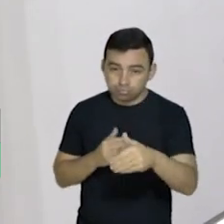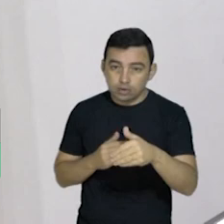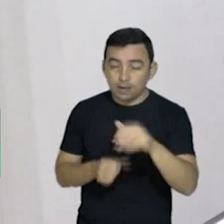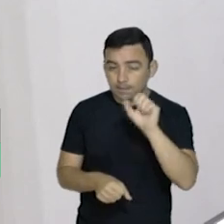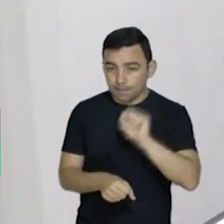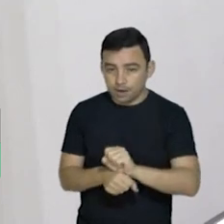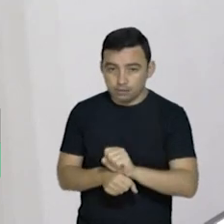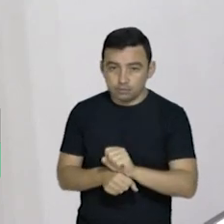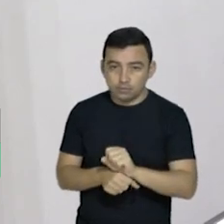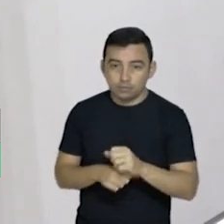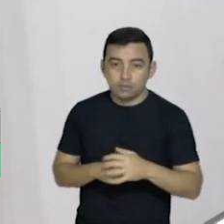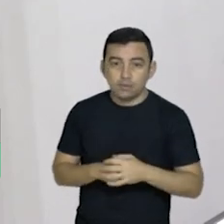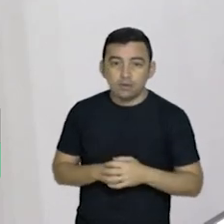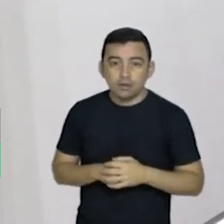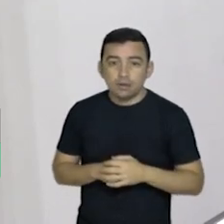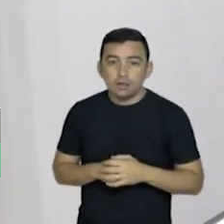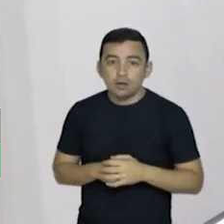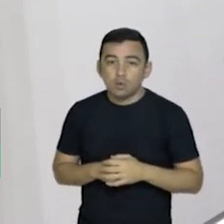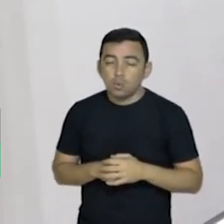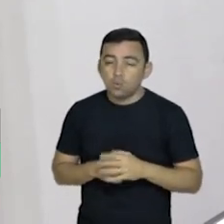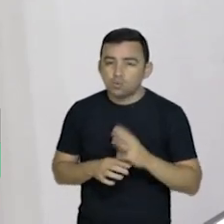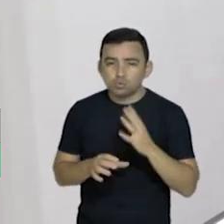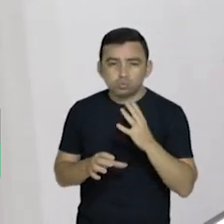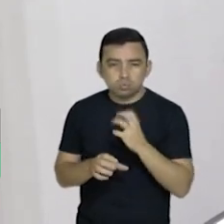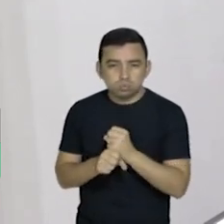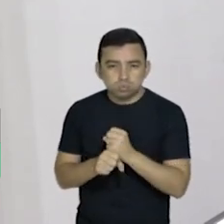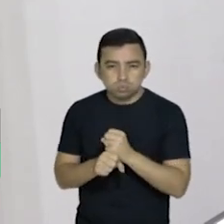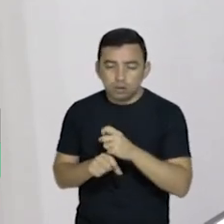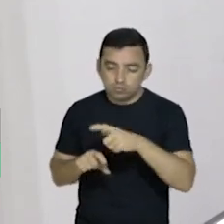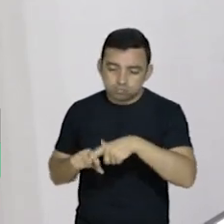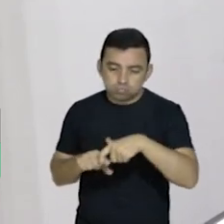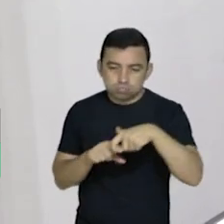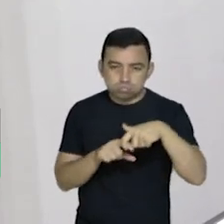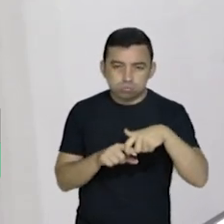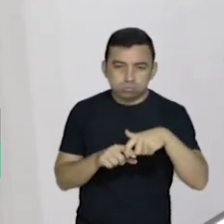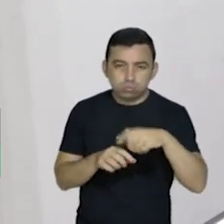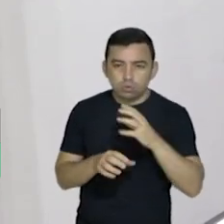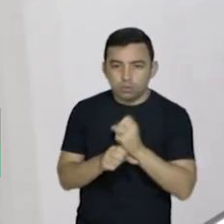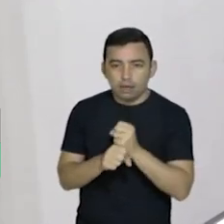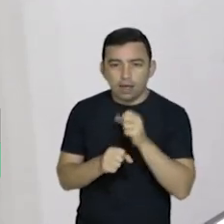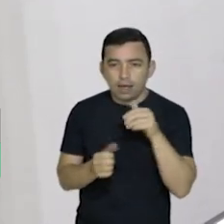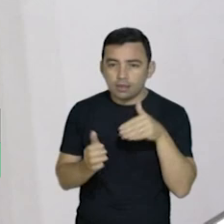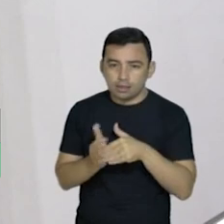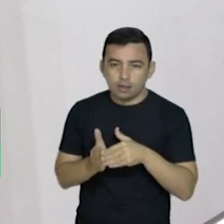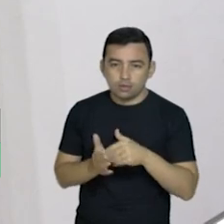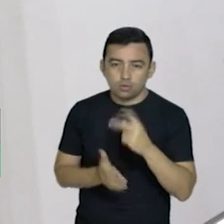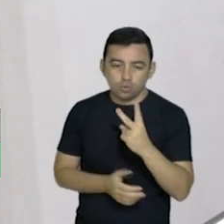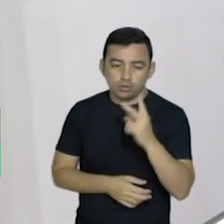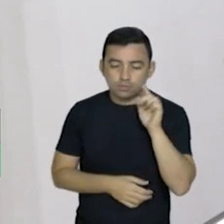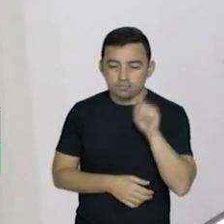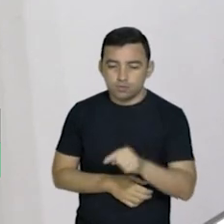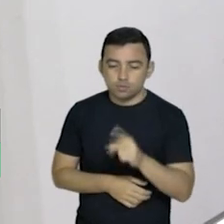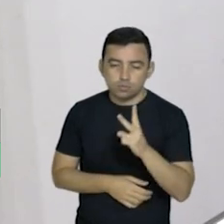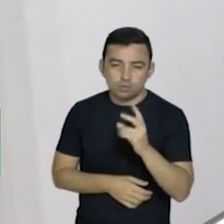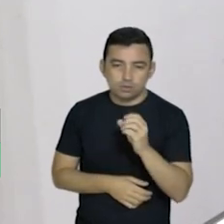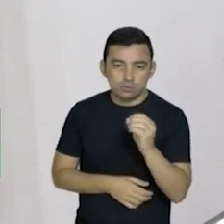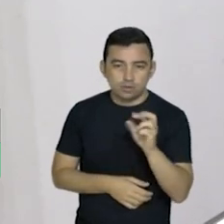que fique no pátio após ser guinchado por exemplo deveria ser em torno de 2.200